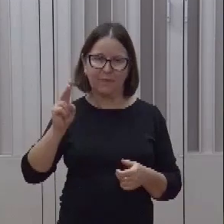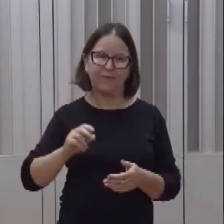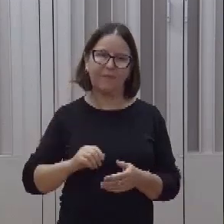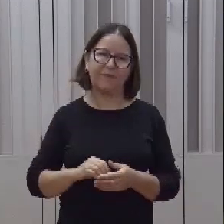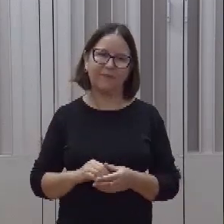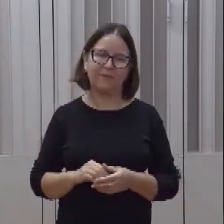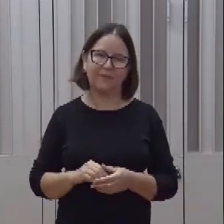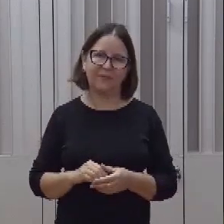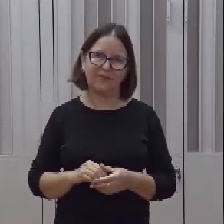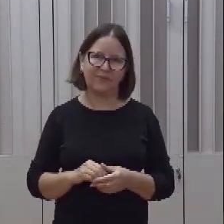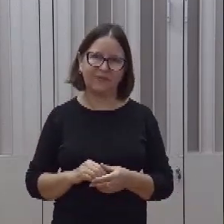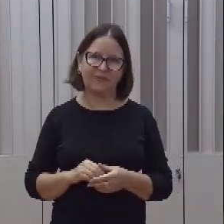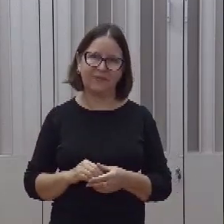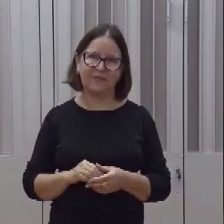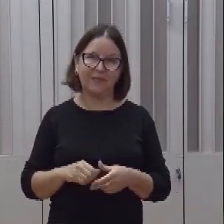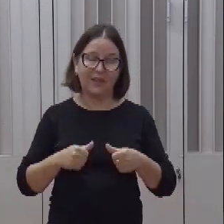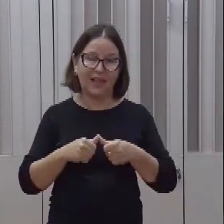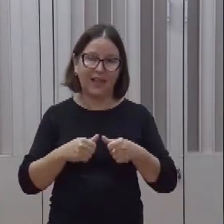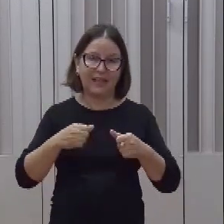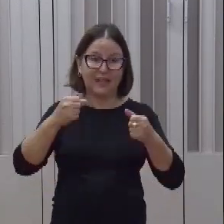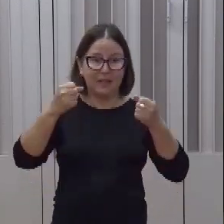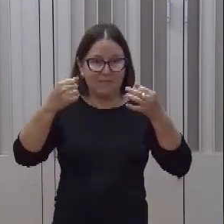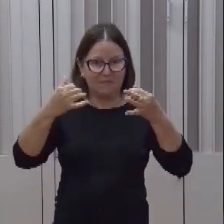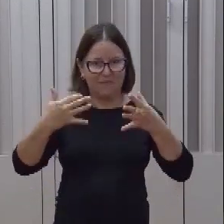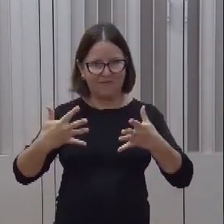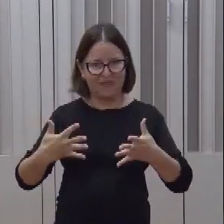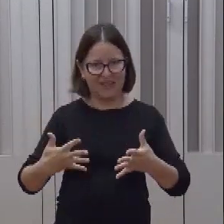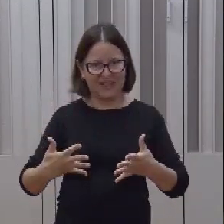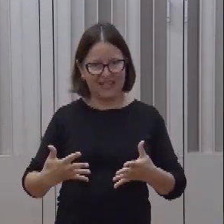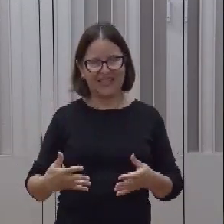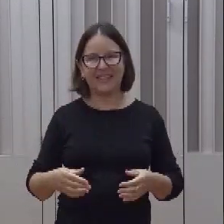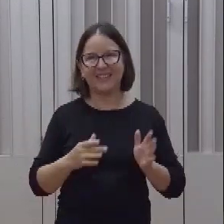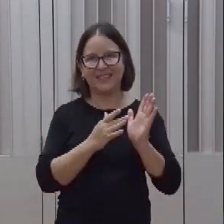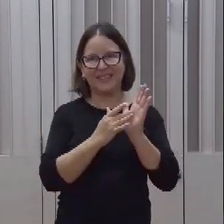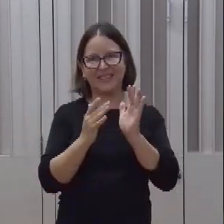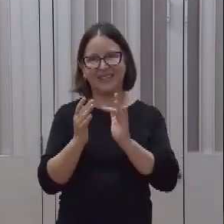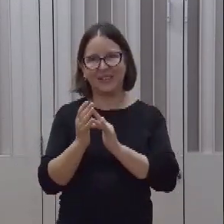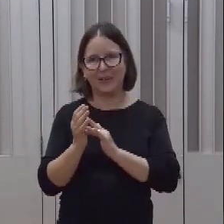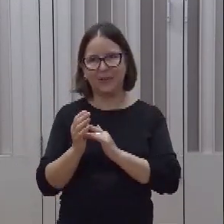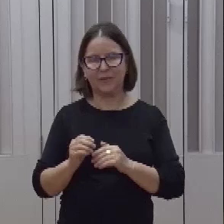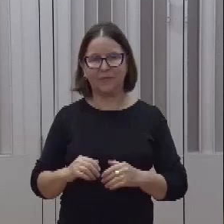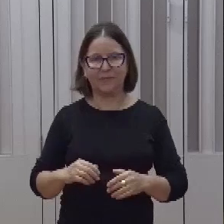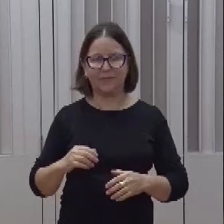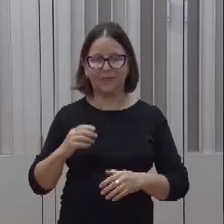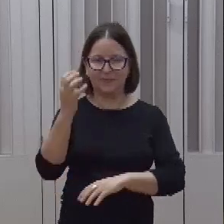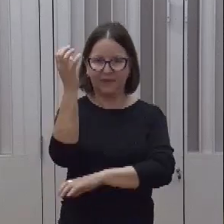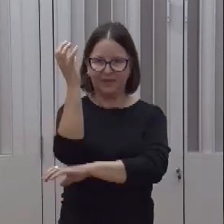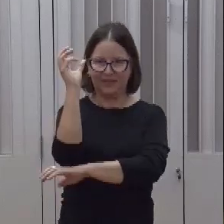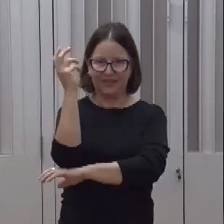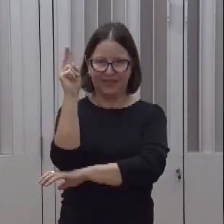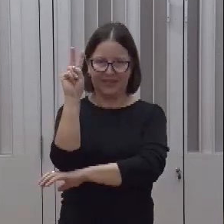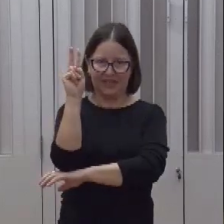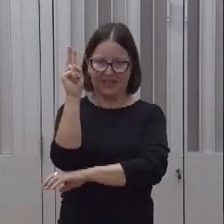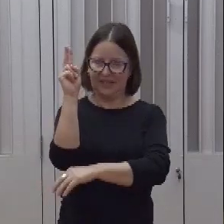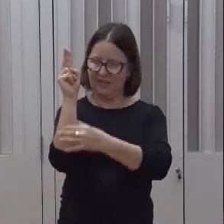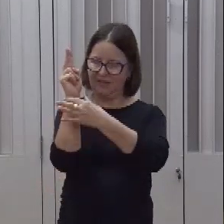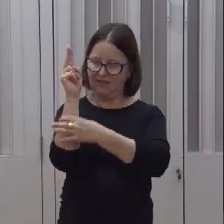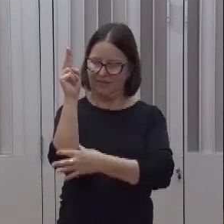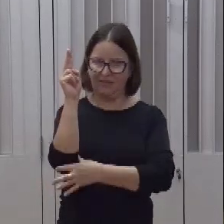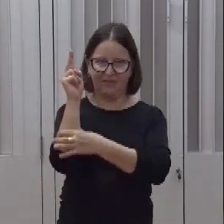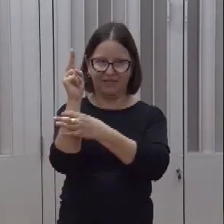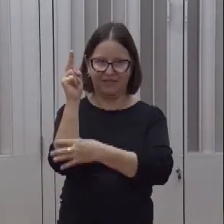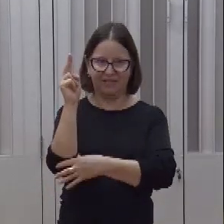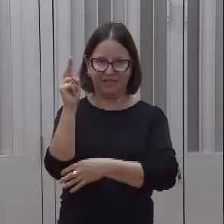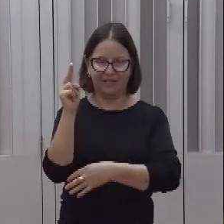Essa é a explicação de Jesus. O tronco da videira, ele serve